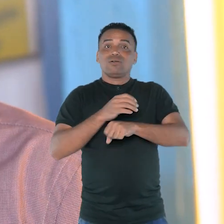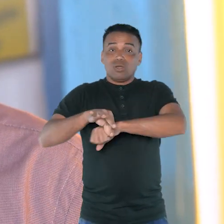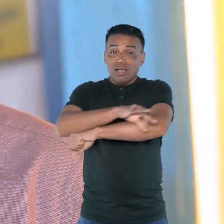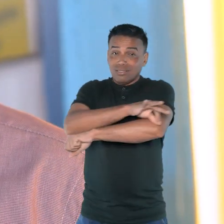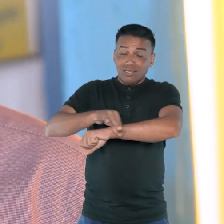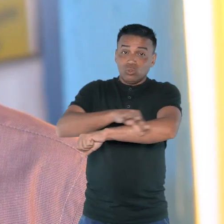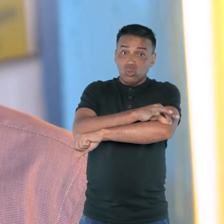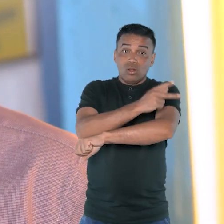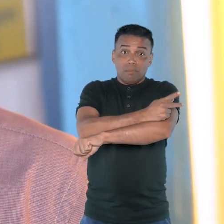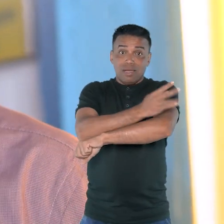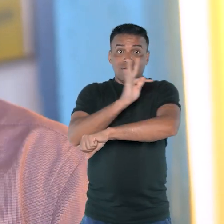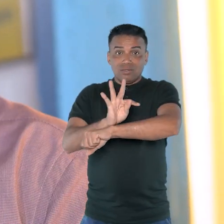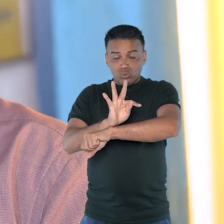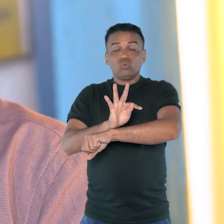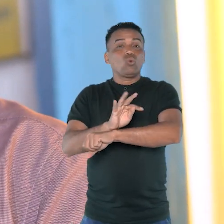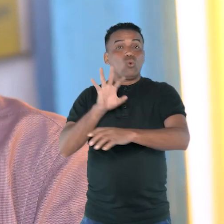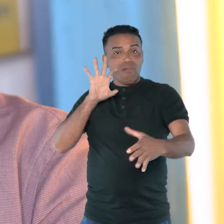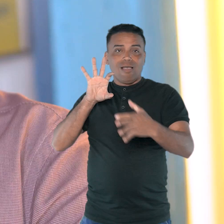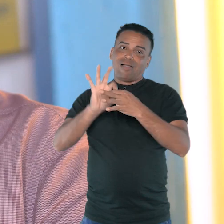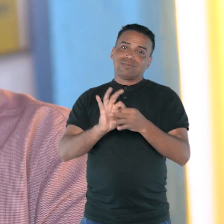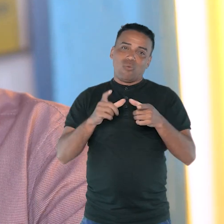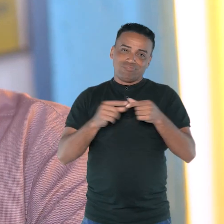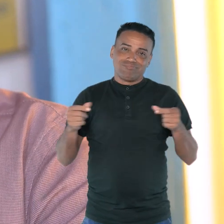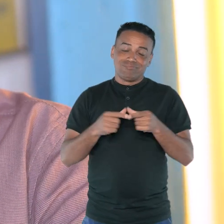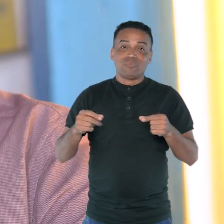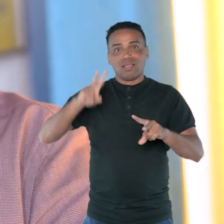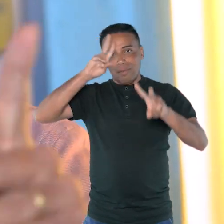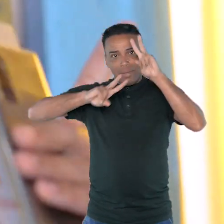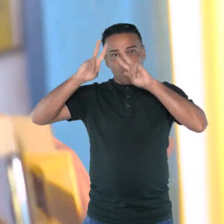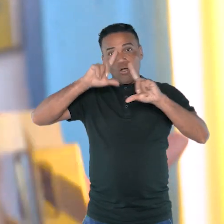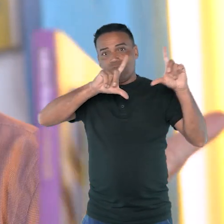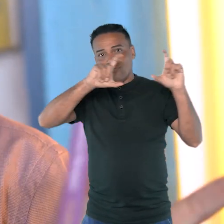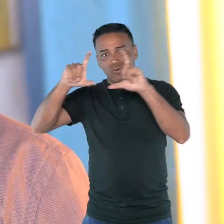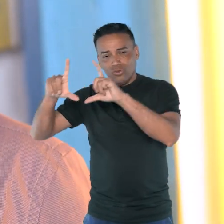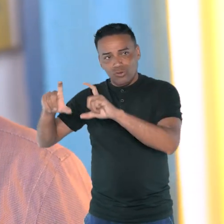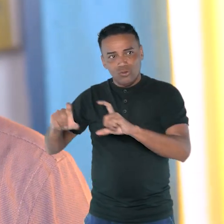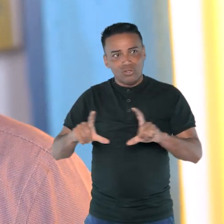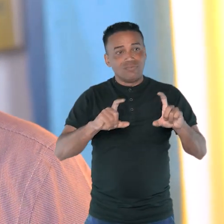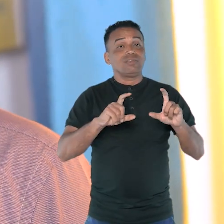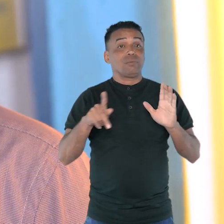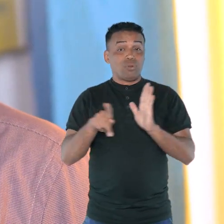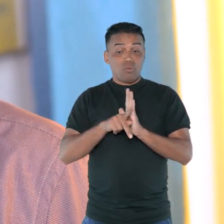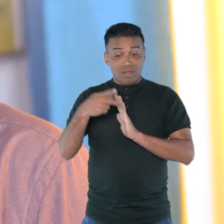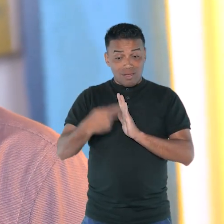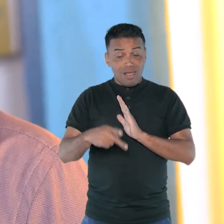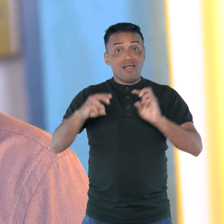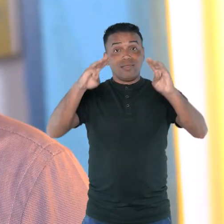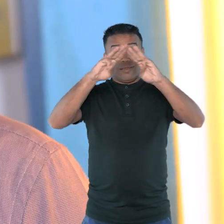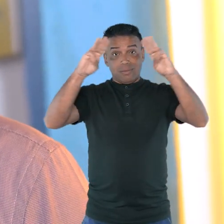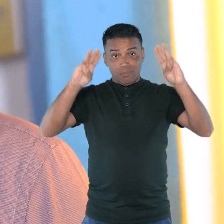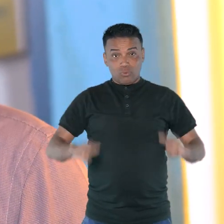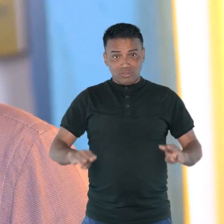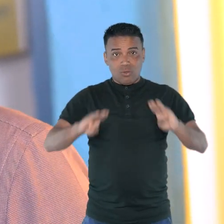arquitetura modernista aqui também, nas memórias, nas fotografias, inclusive aqui também no museu. Então, eu